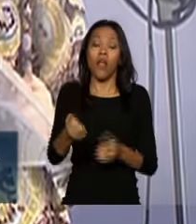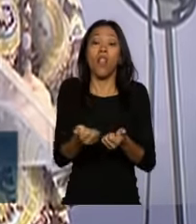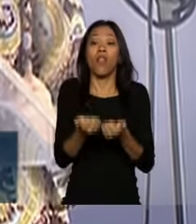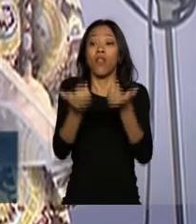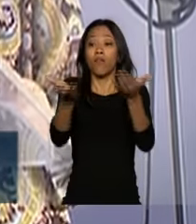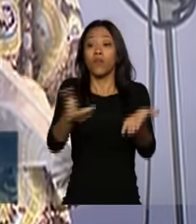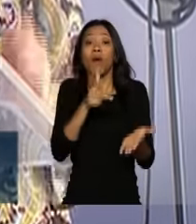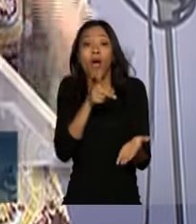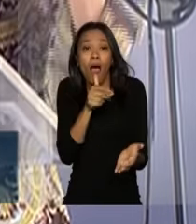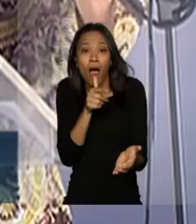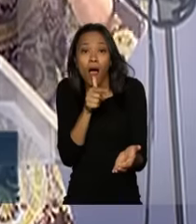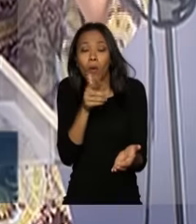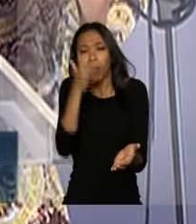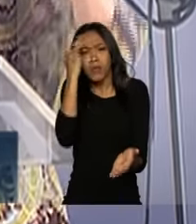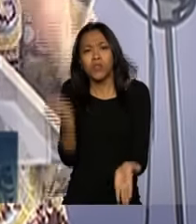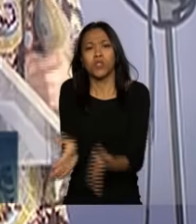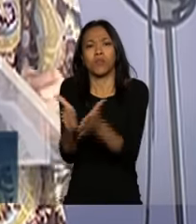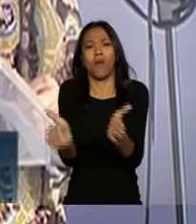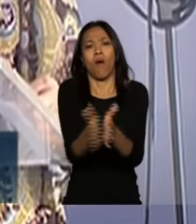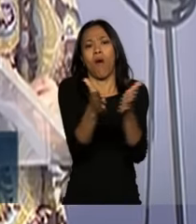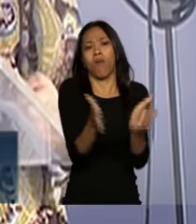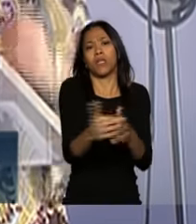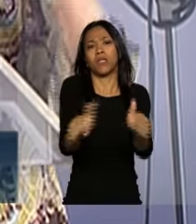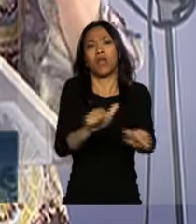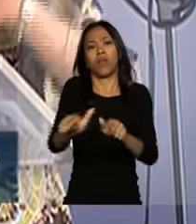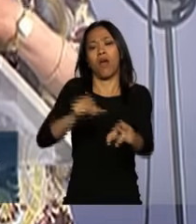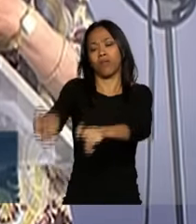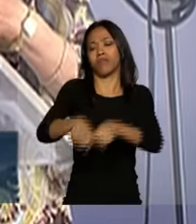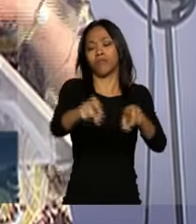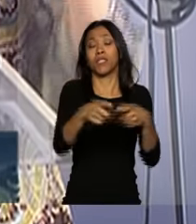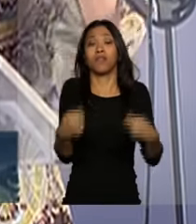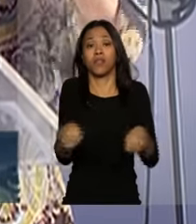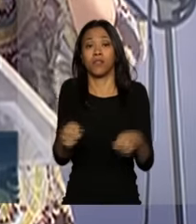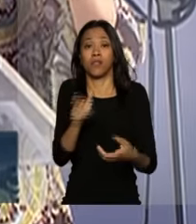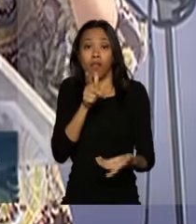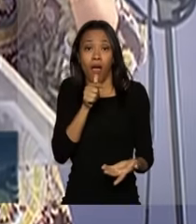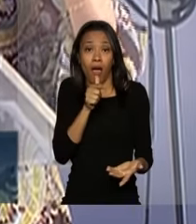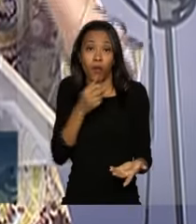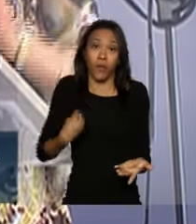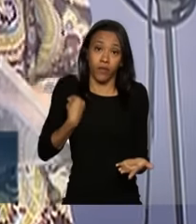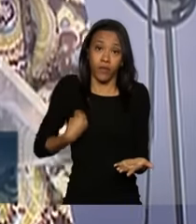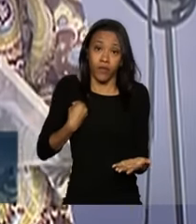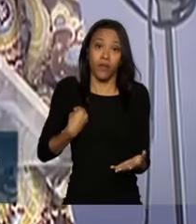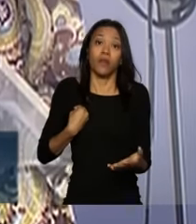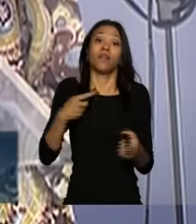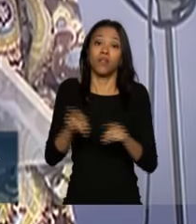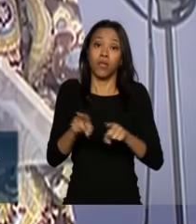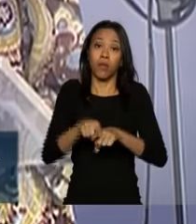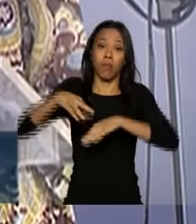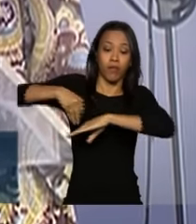população rural que precisa da água para viver e para plantar.